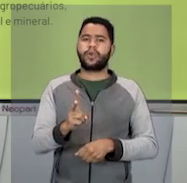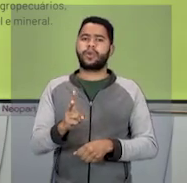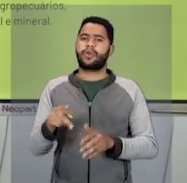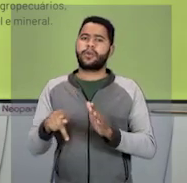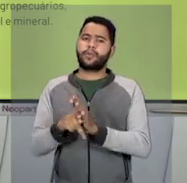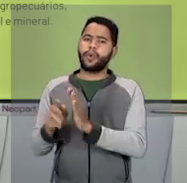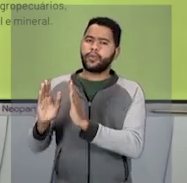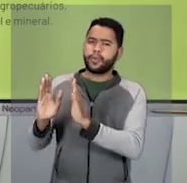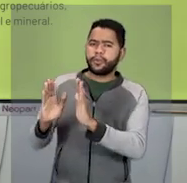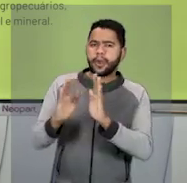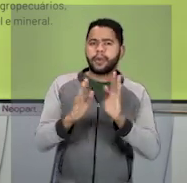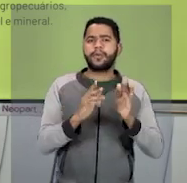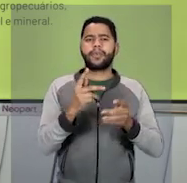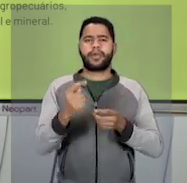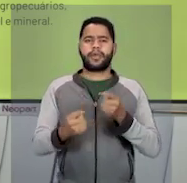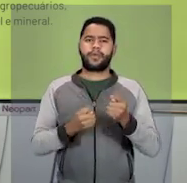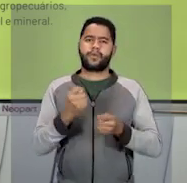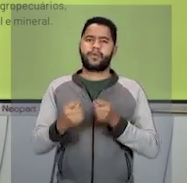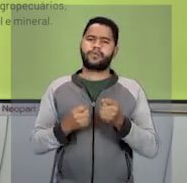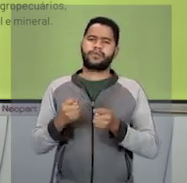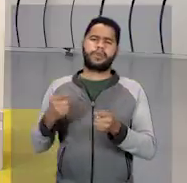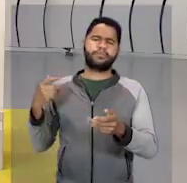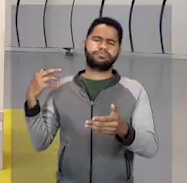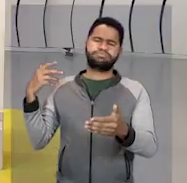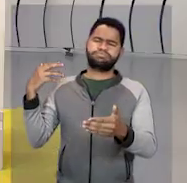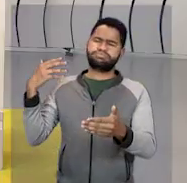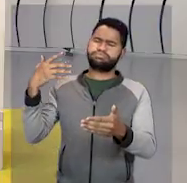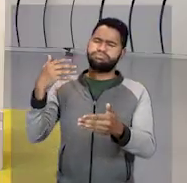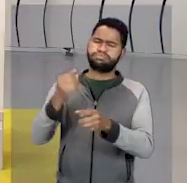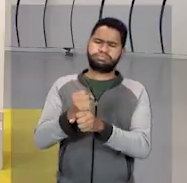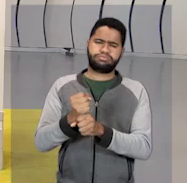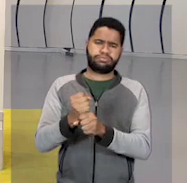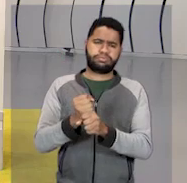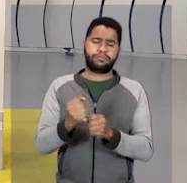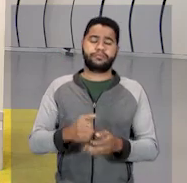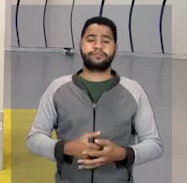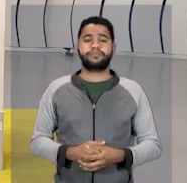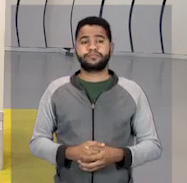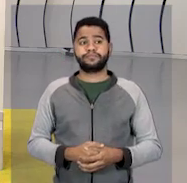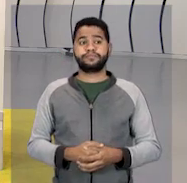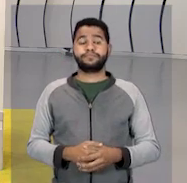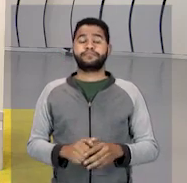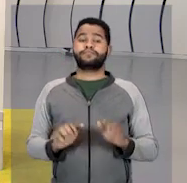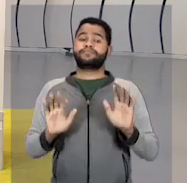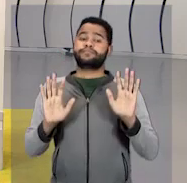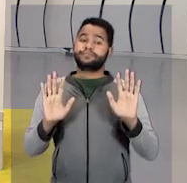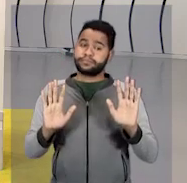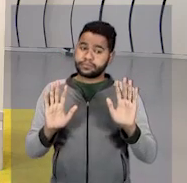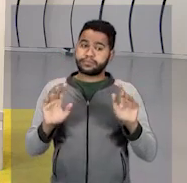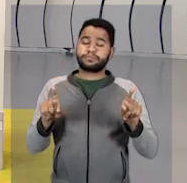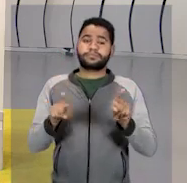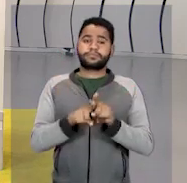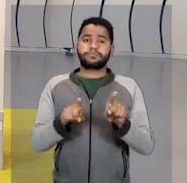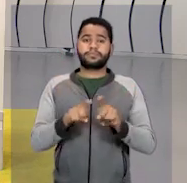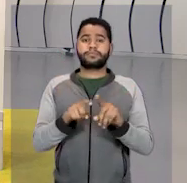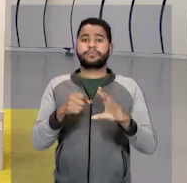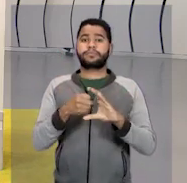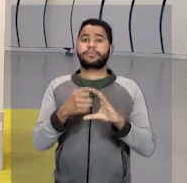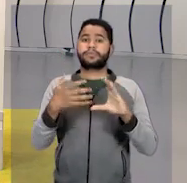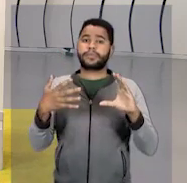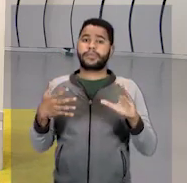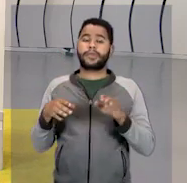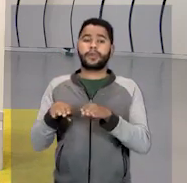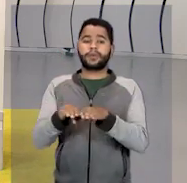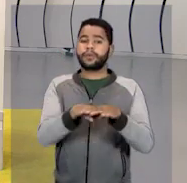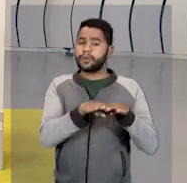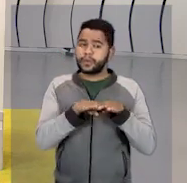esses ciclos econômicos durante décadas aí, perfeito? Porém, nós também temos uma característica